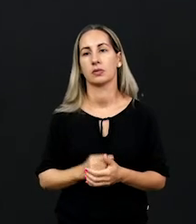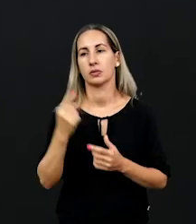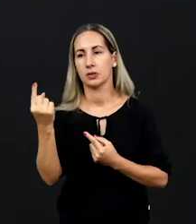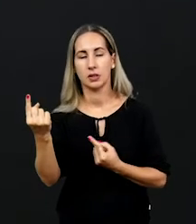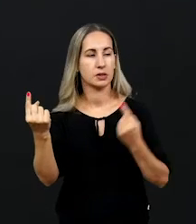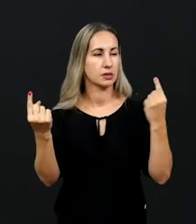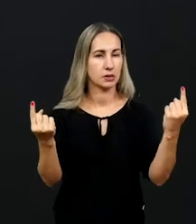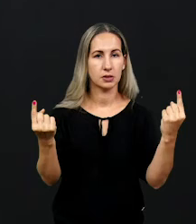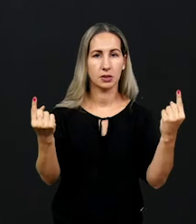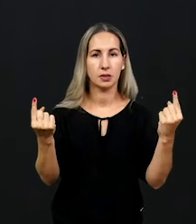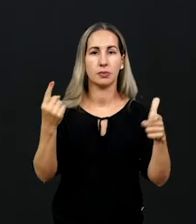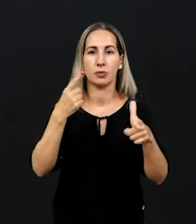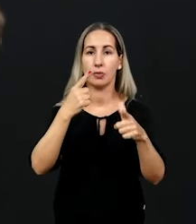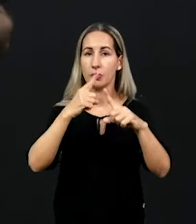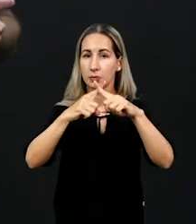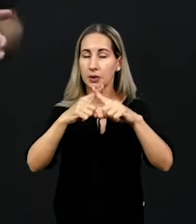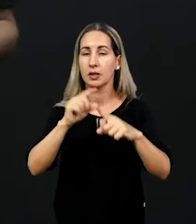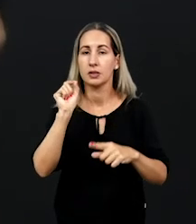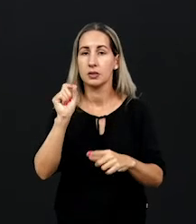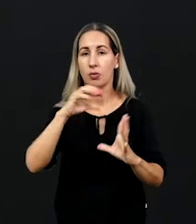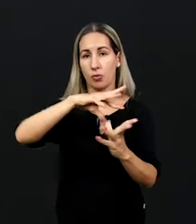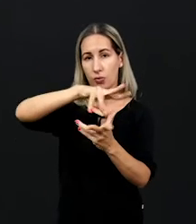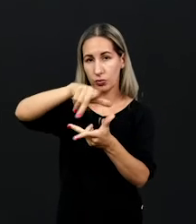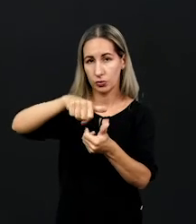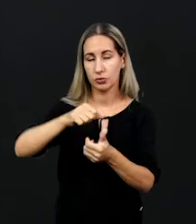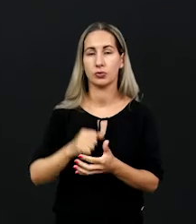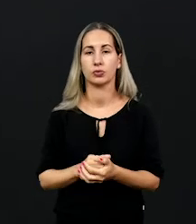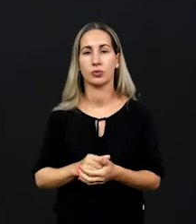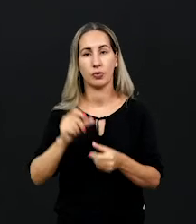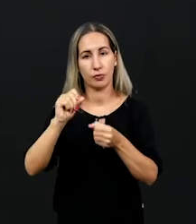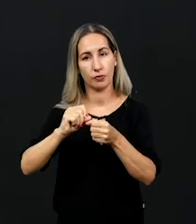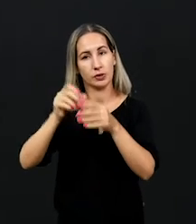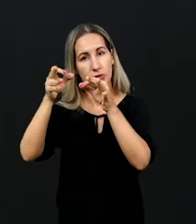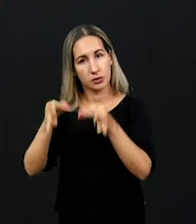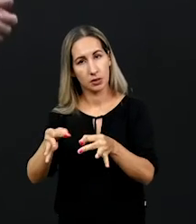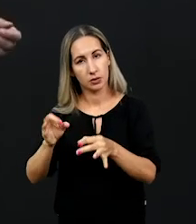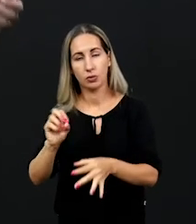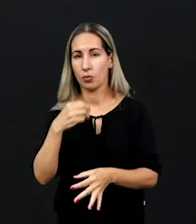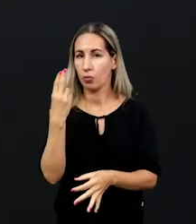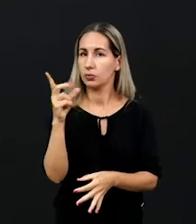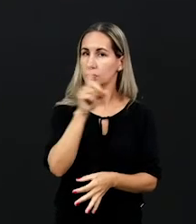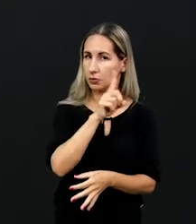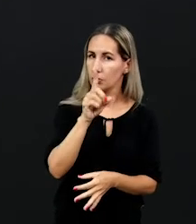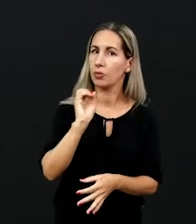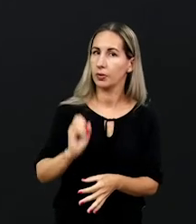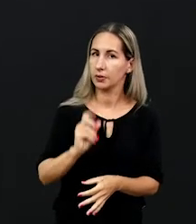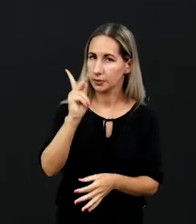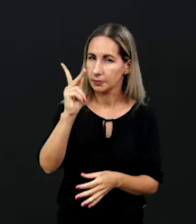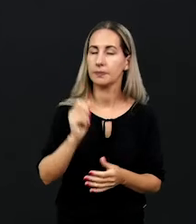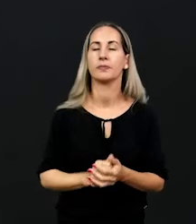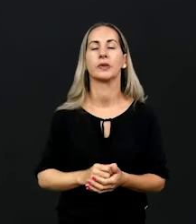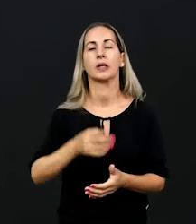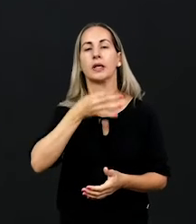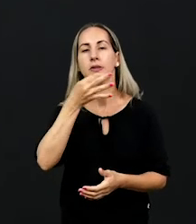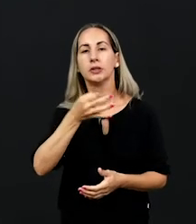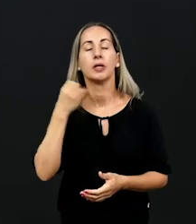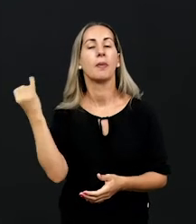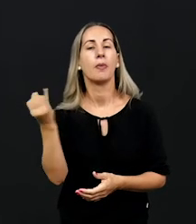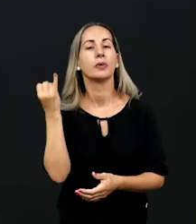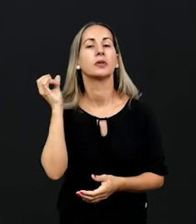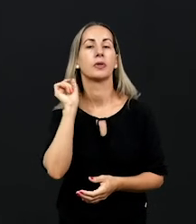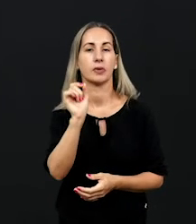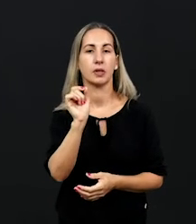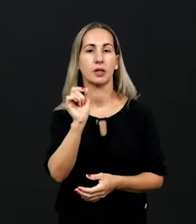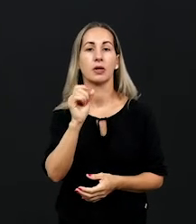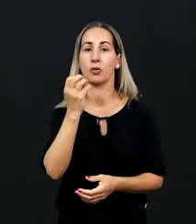extremos para analisar se esse conjunto foi feito corretamente ou não, ok? Outra dica importante é